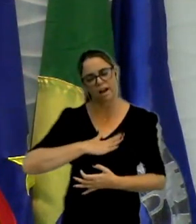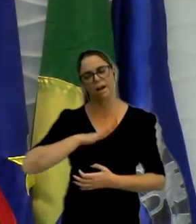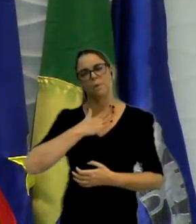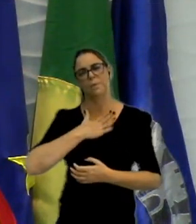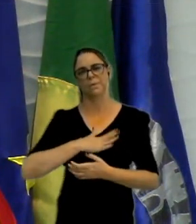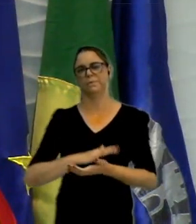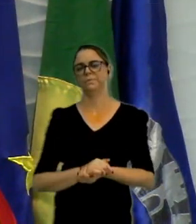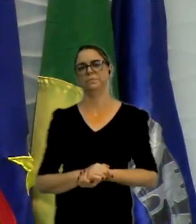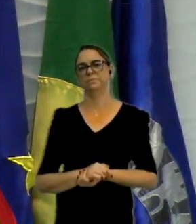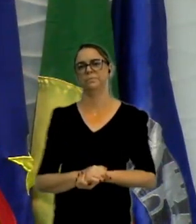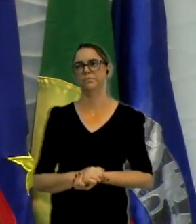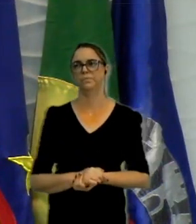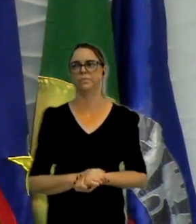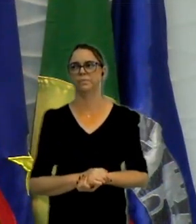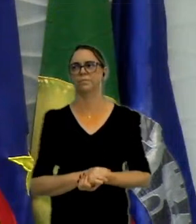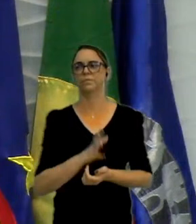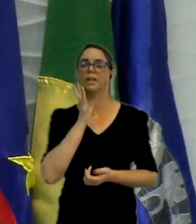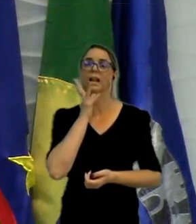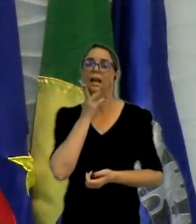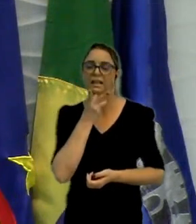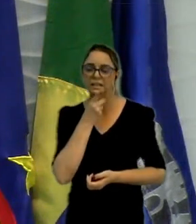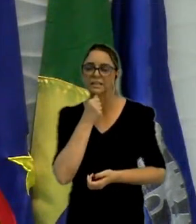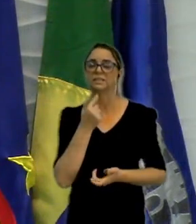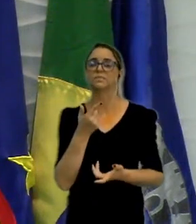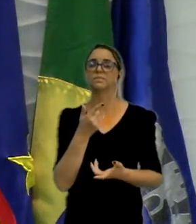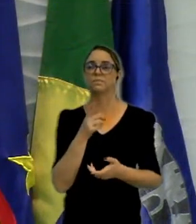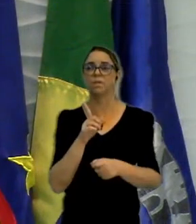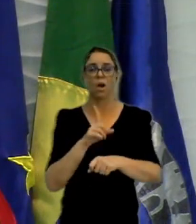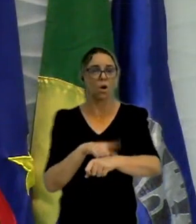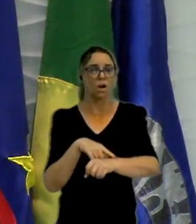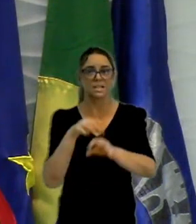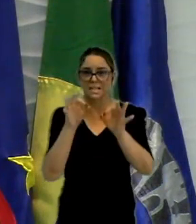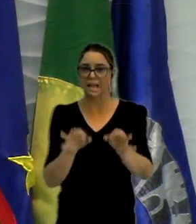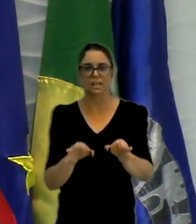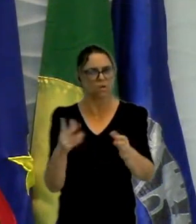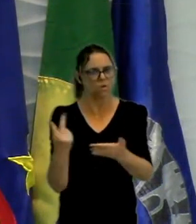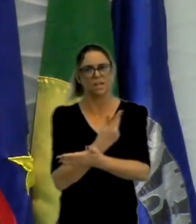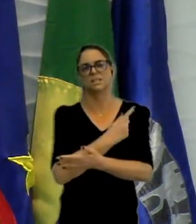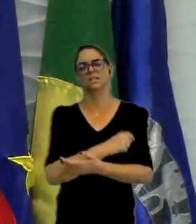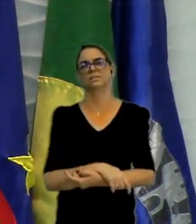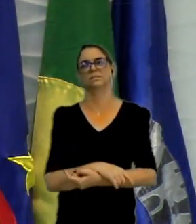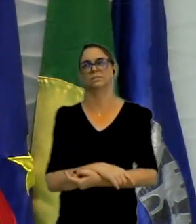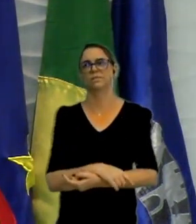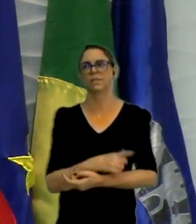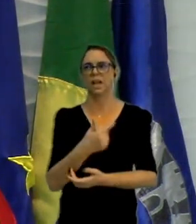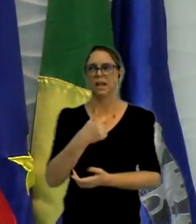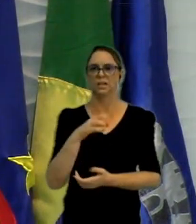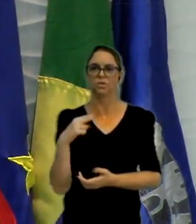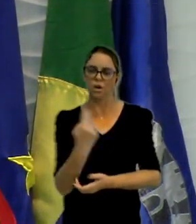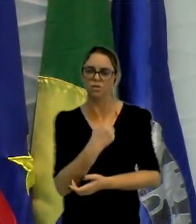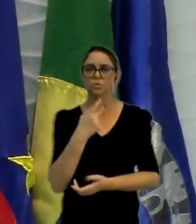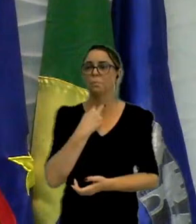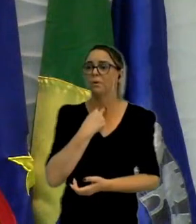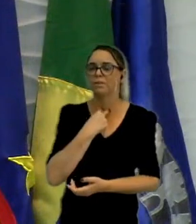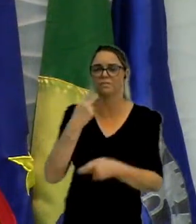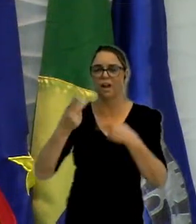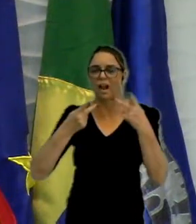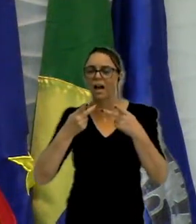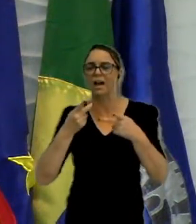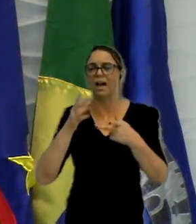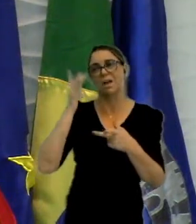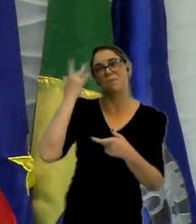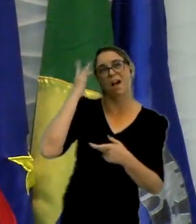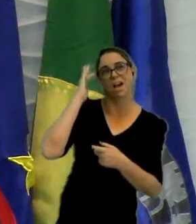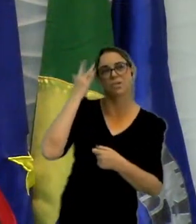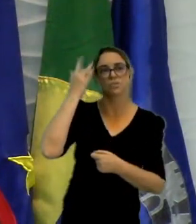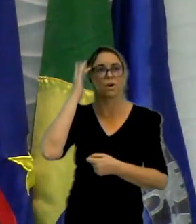E a conta uma hora chega. A gente não pode chegar aqui com inverdades, por achismo, e dizer que fulano ou